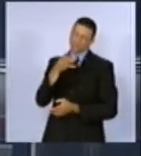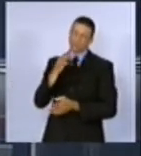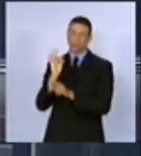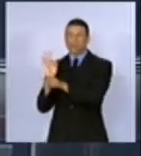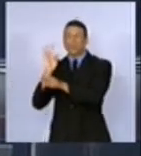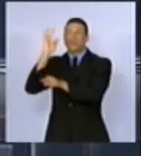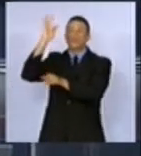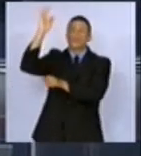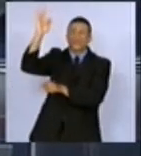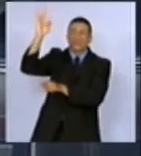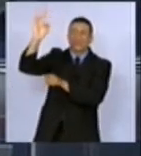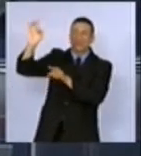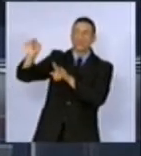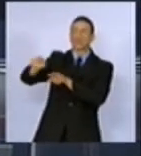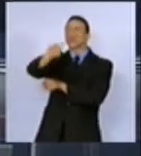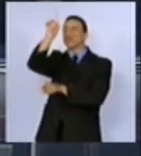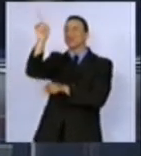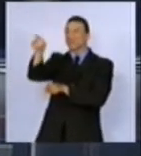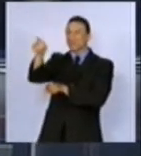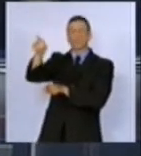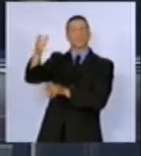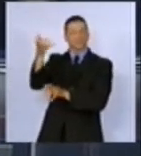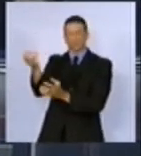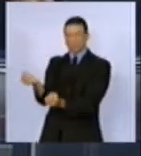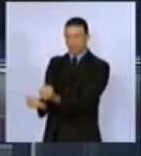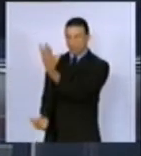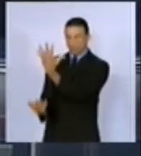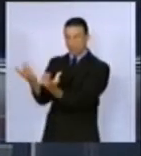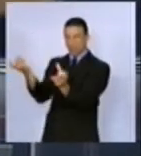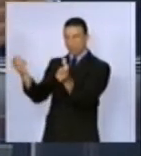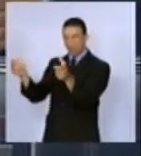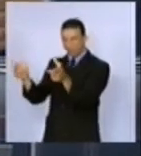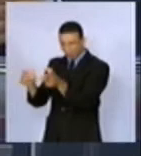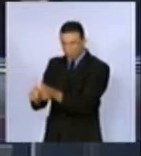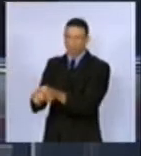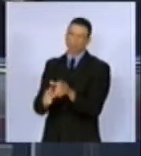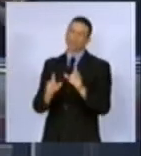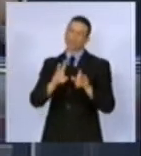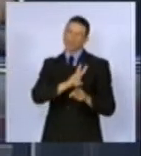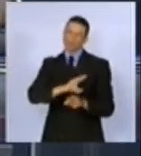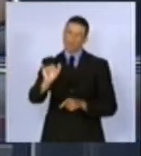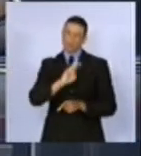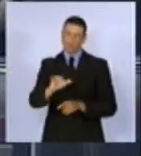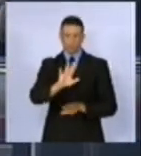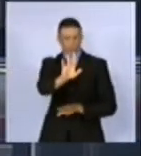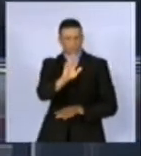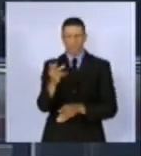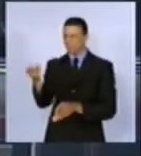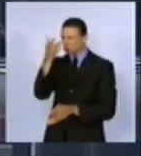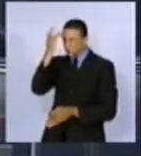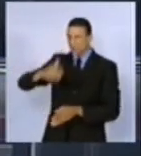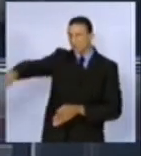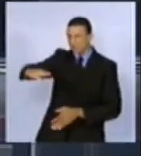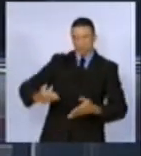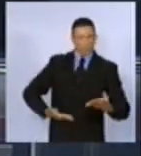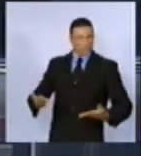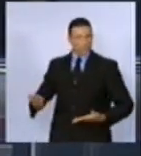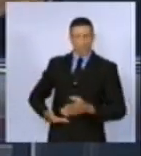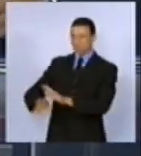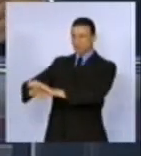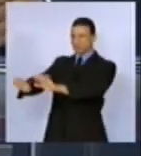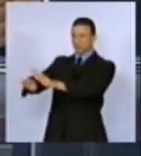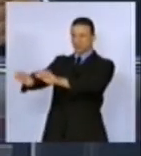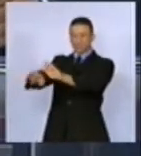para o horizonte um dia nós vamos eliminar queima da cana agora não pode o trabalhador ser dispensado principalmente hoje